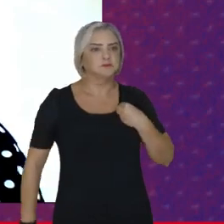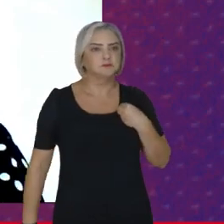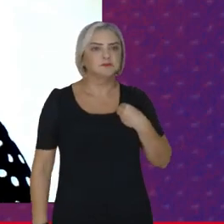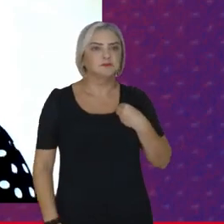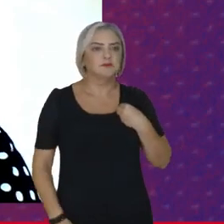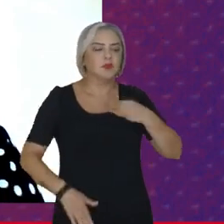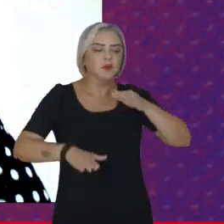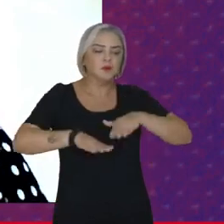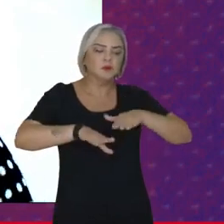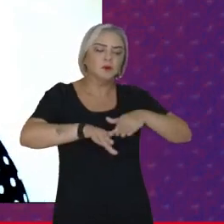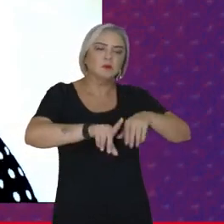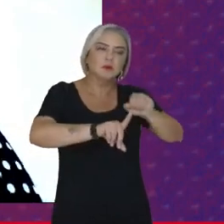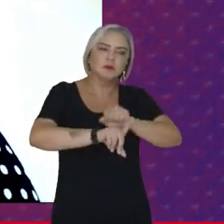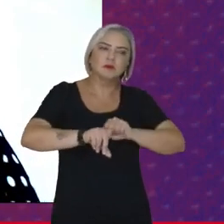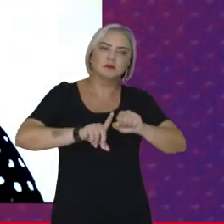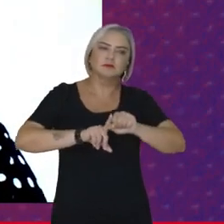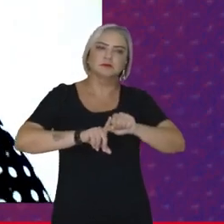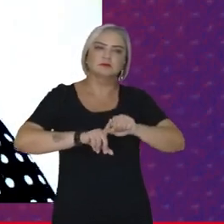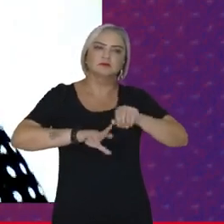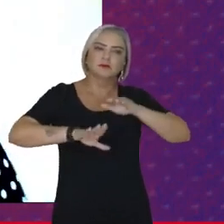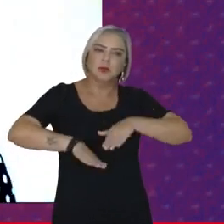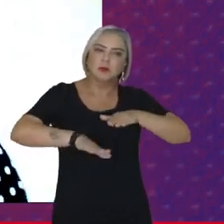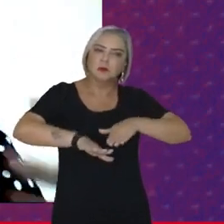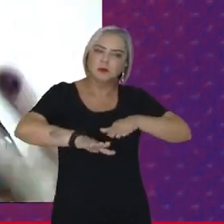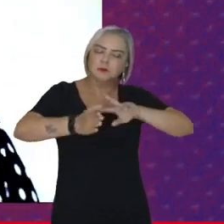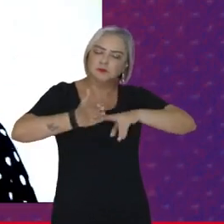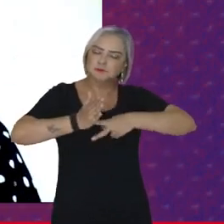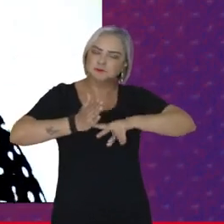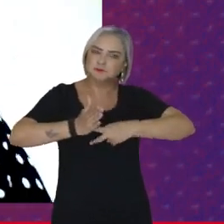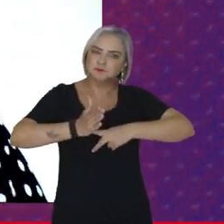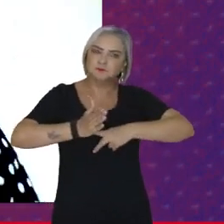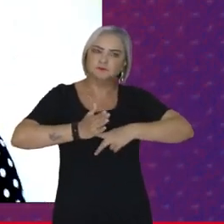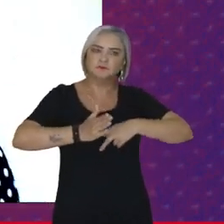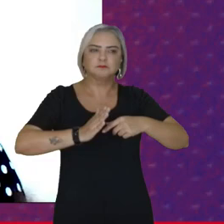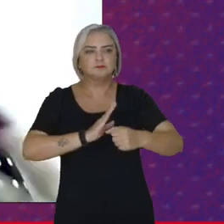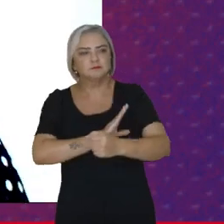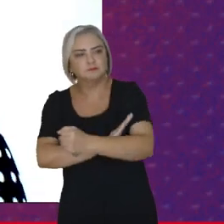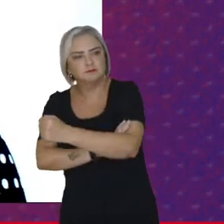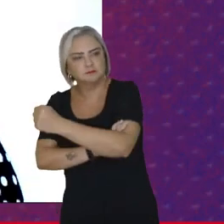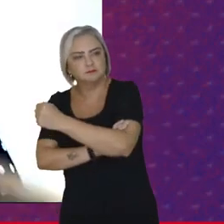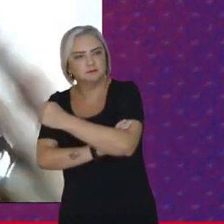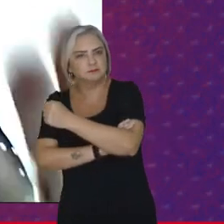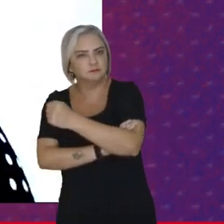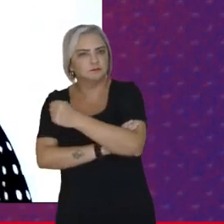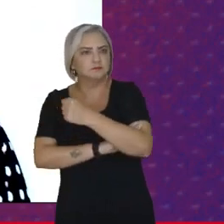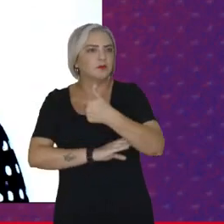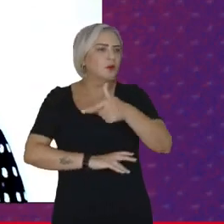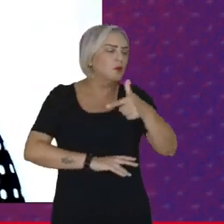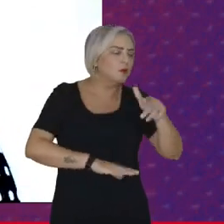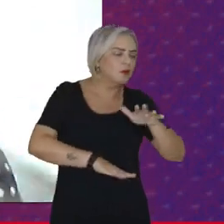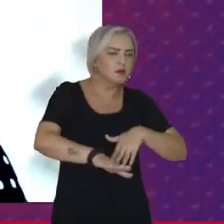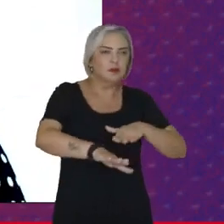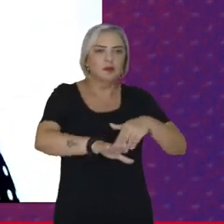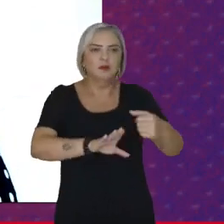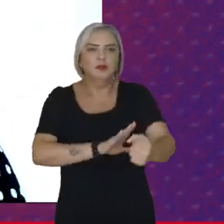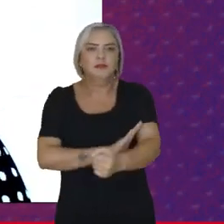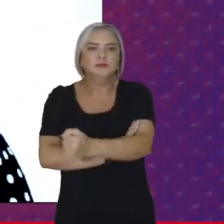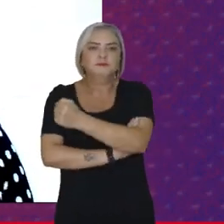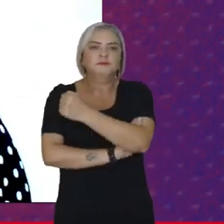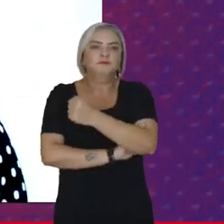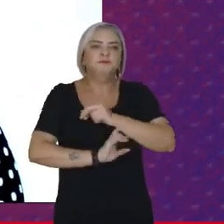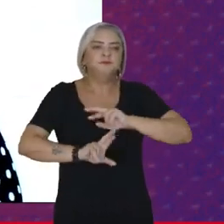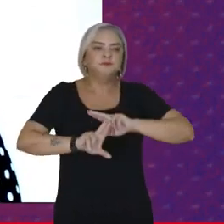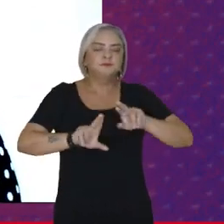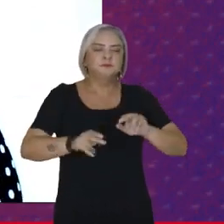os movimentos sociais, o movimento sindical, o movimento feminista, ou os movimentos feministas, que são